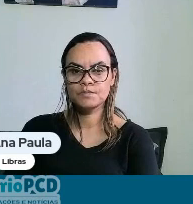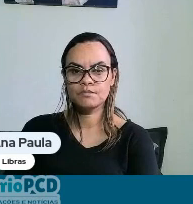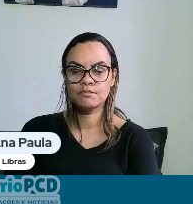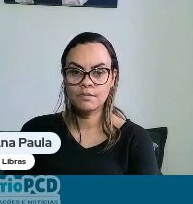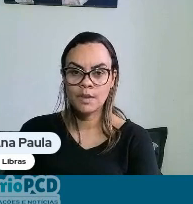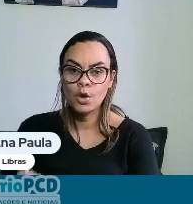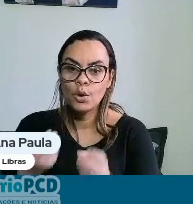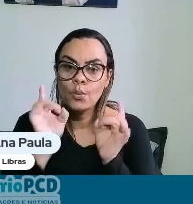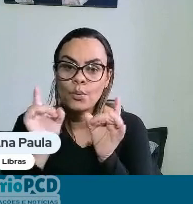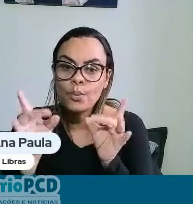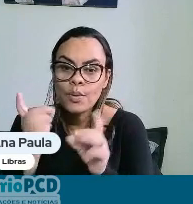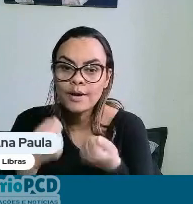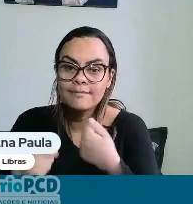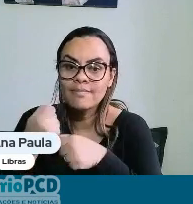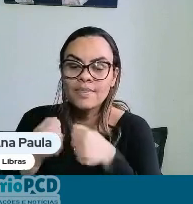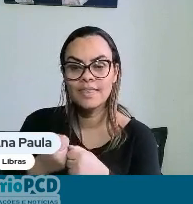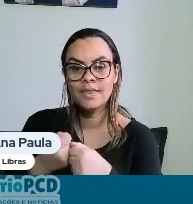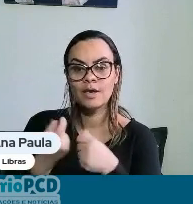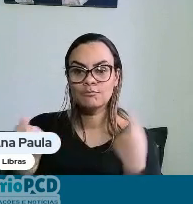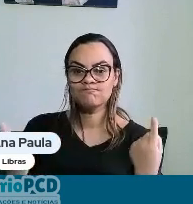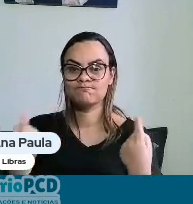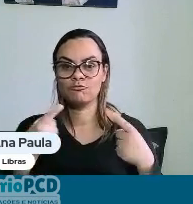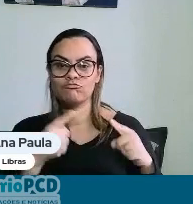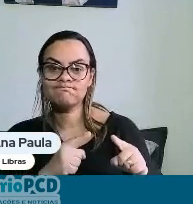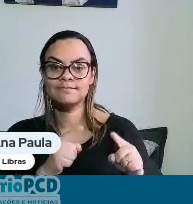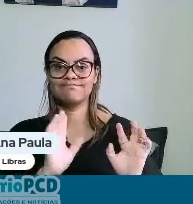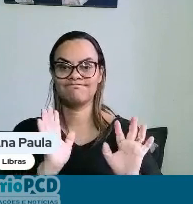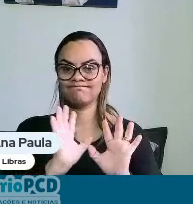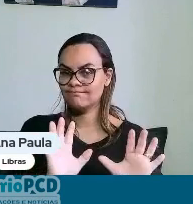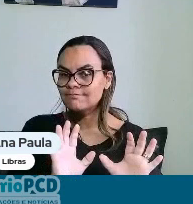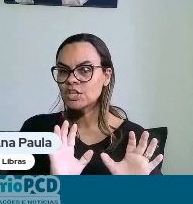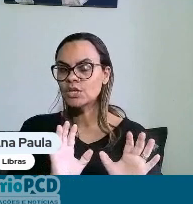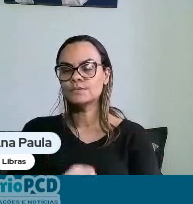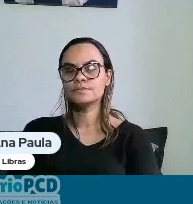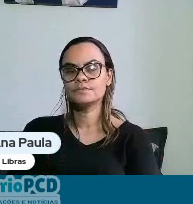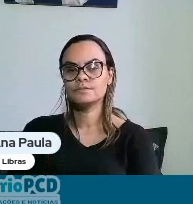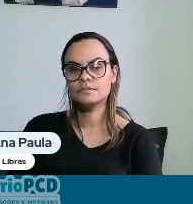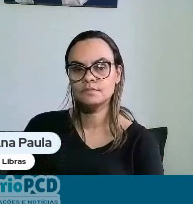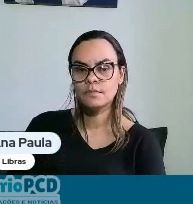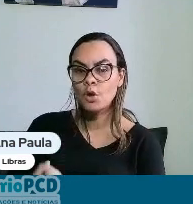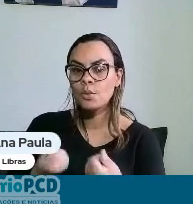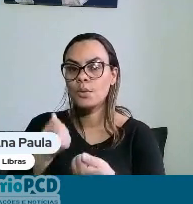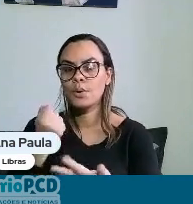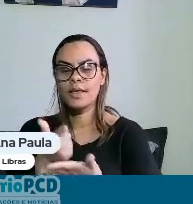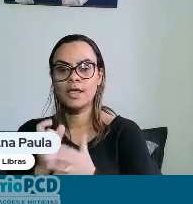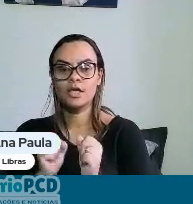comércio, todo o comércio está se colocando contra, porque eles vão financiar a